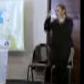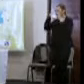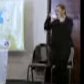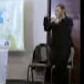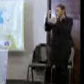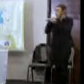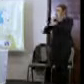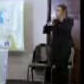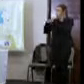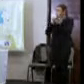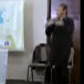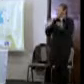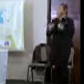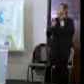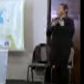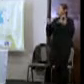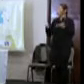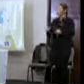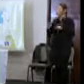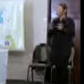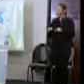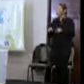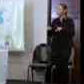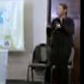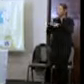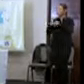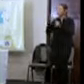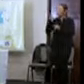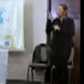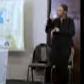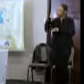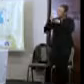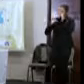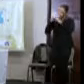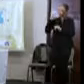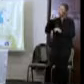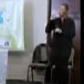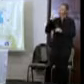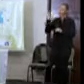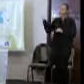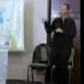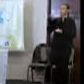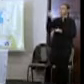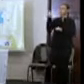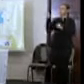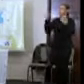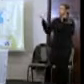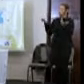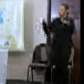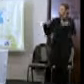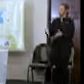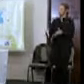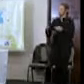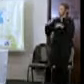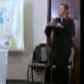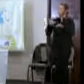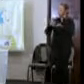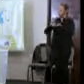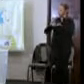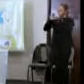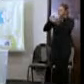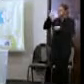agradecendo a todos pela presença, dizer da importância deste evento, né, e o Conselho